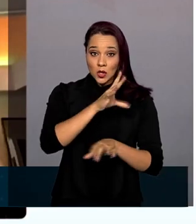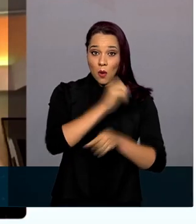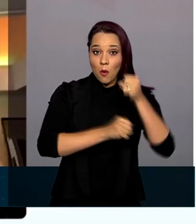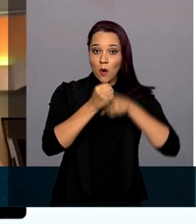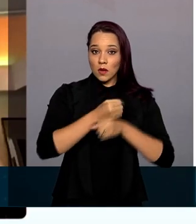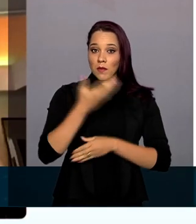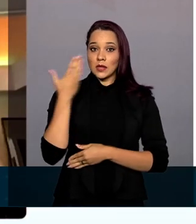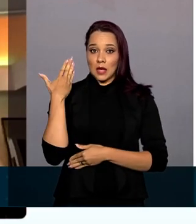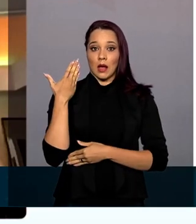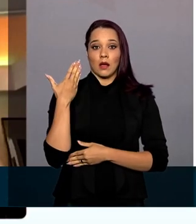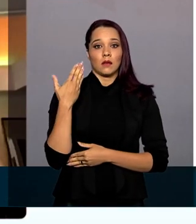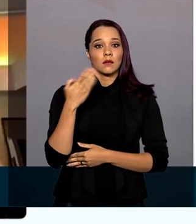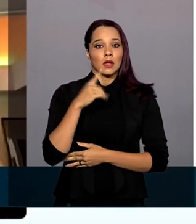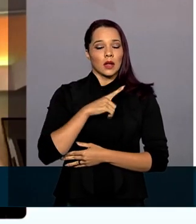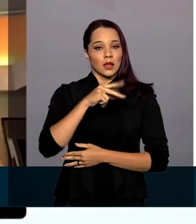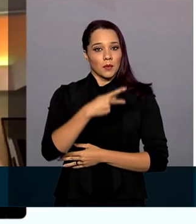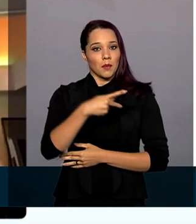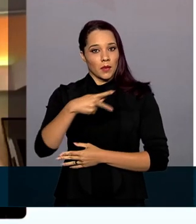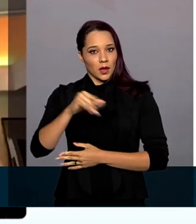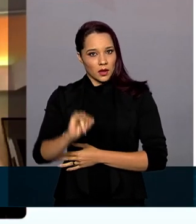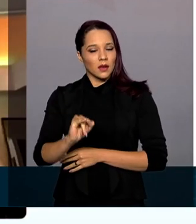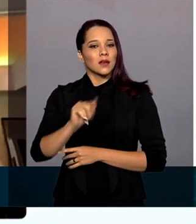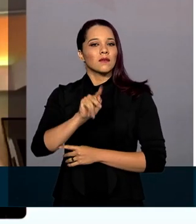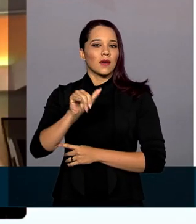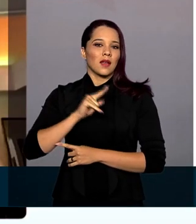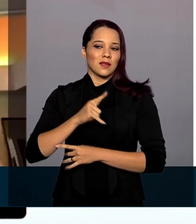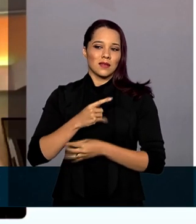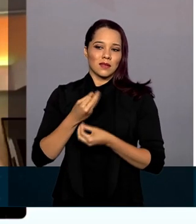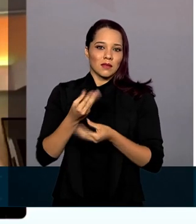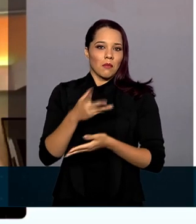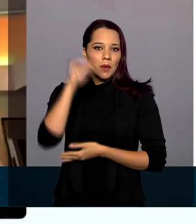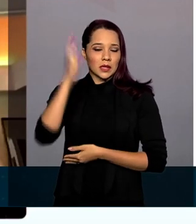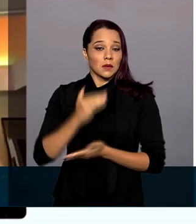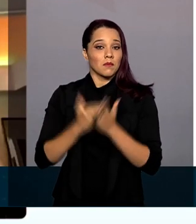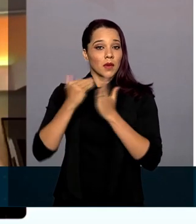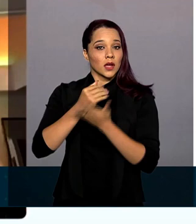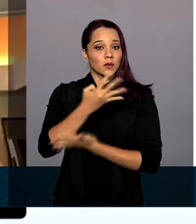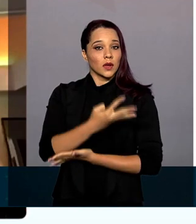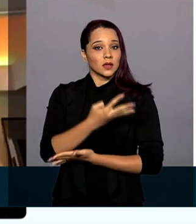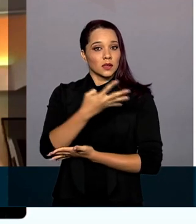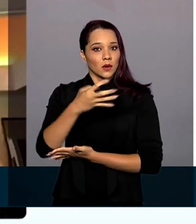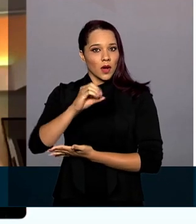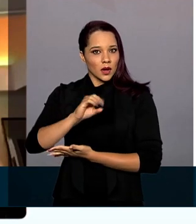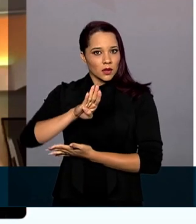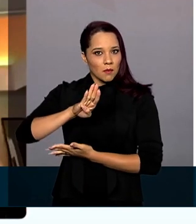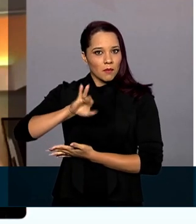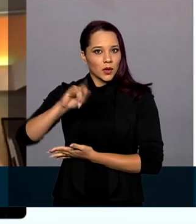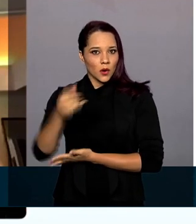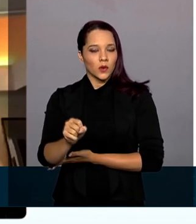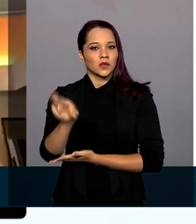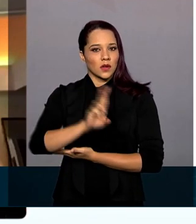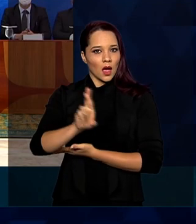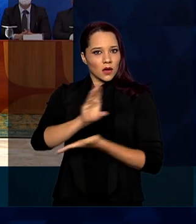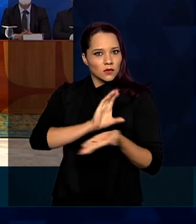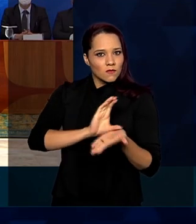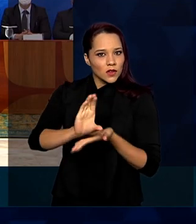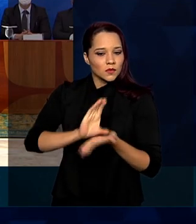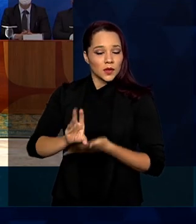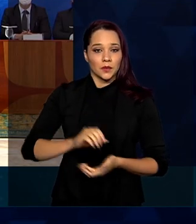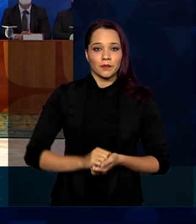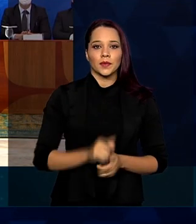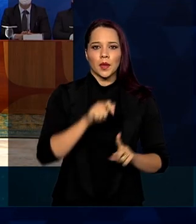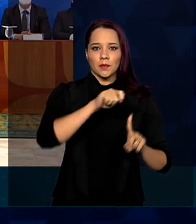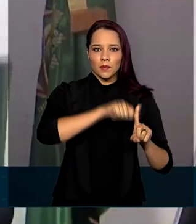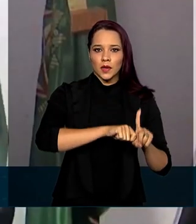os investimentos realizados no âmbito do PPI vão trazer para o Brasil mais de 440 bilhões de reais de investimentos. Em